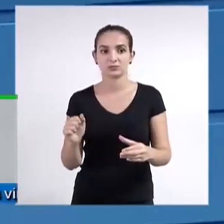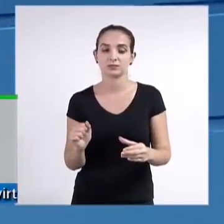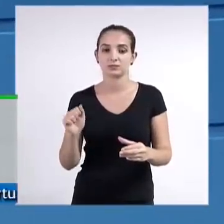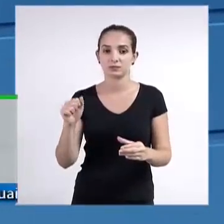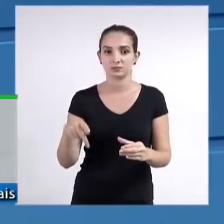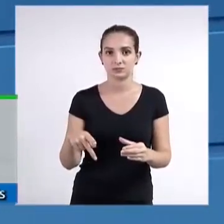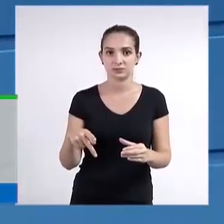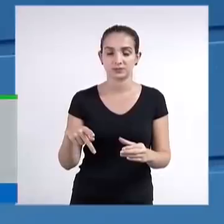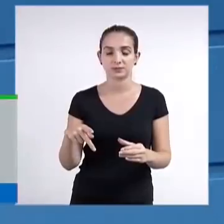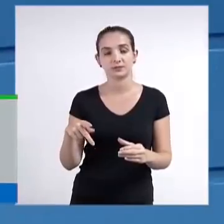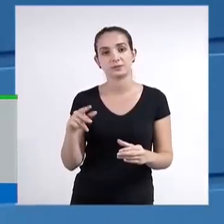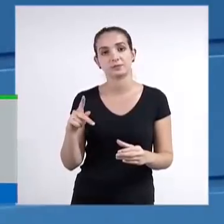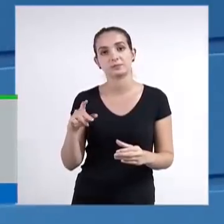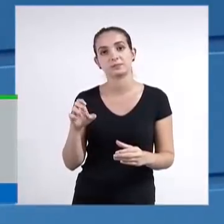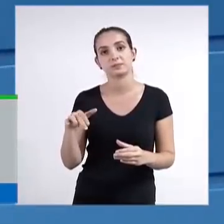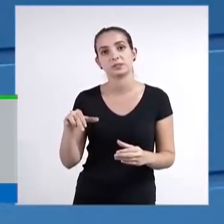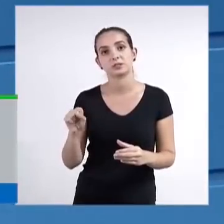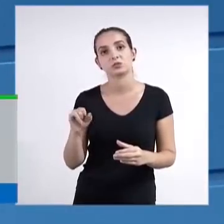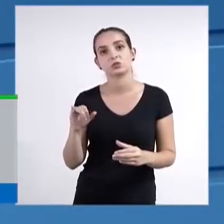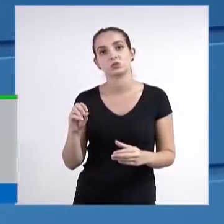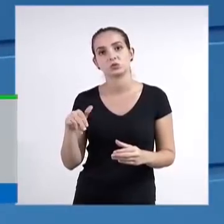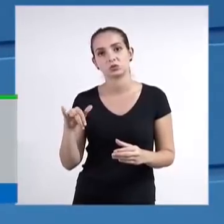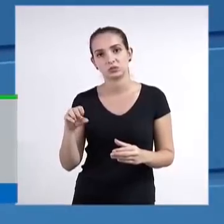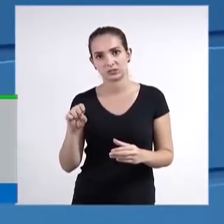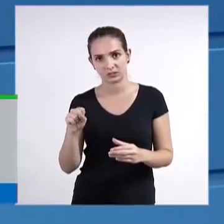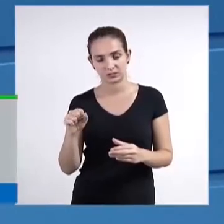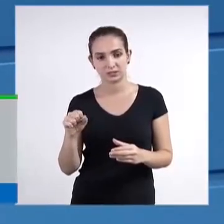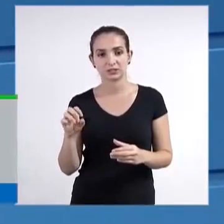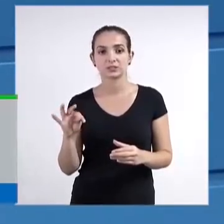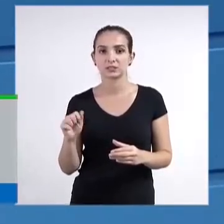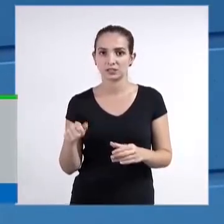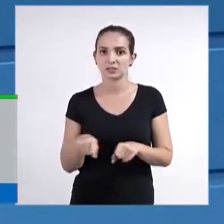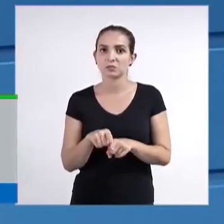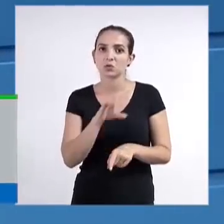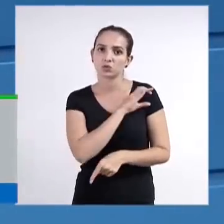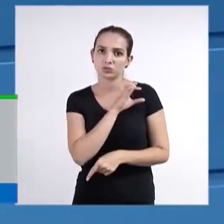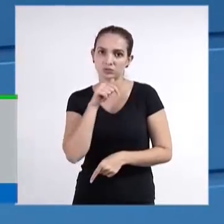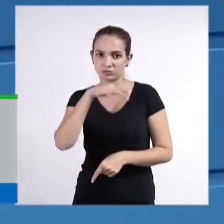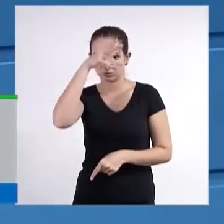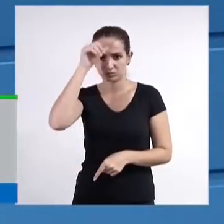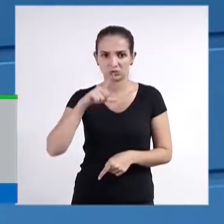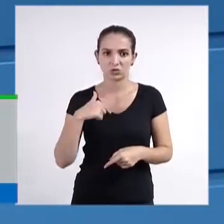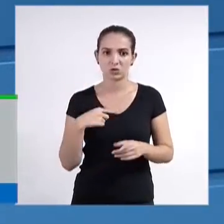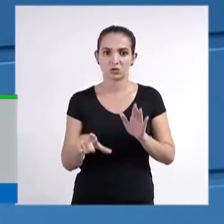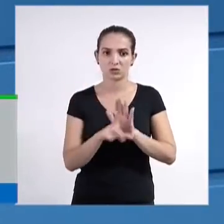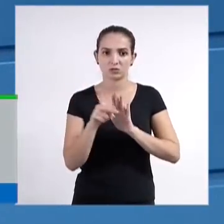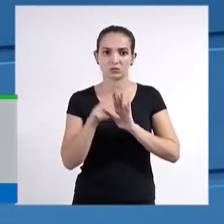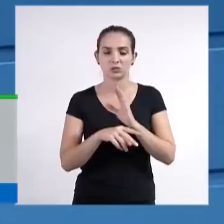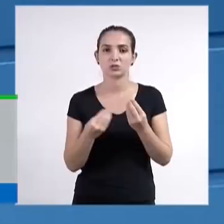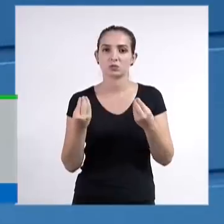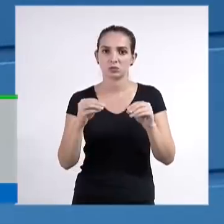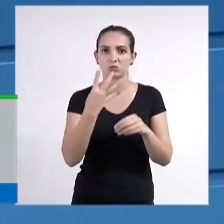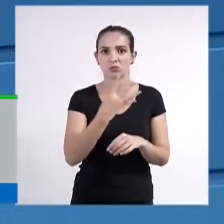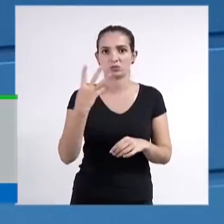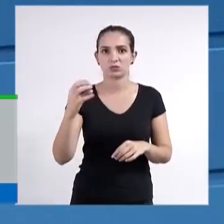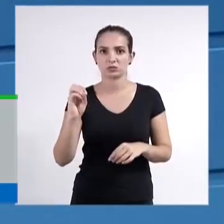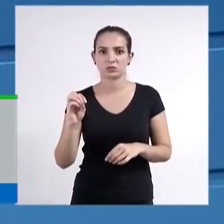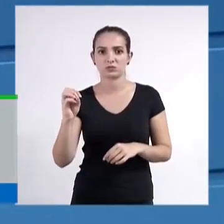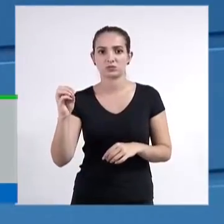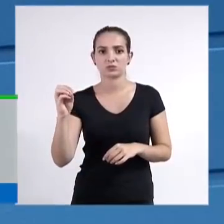Pensionistas. E era coordenador aqui do Mato Grosso do Sul. Eu apresentei o projeto 4434 para